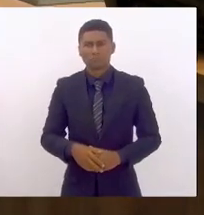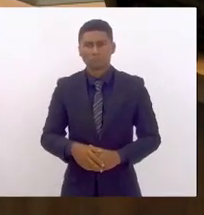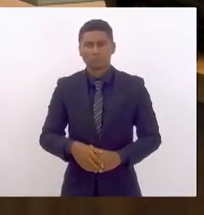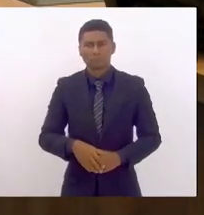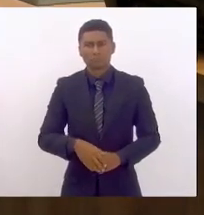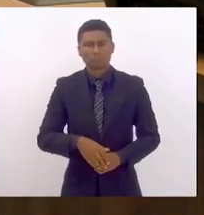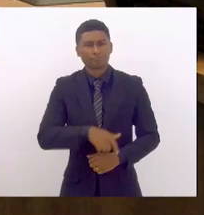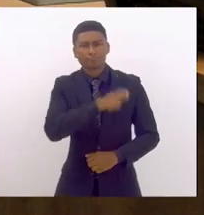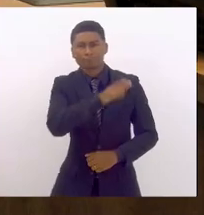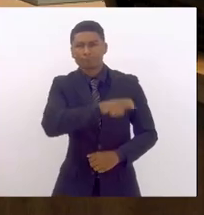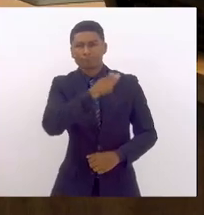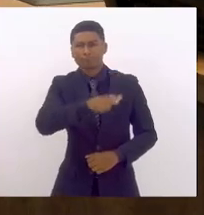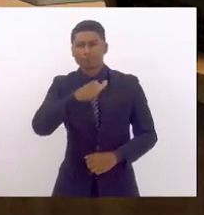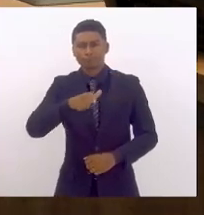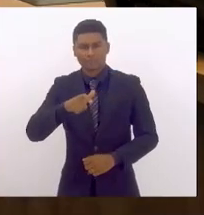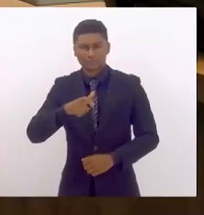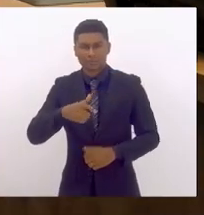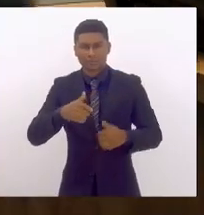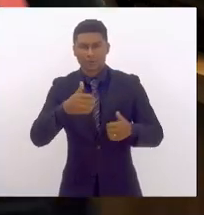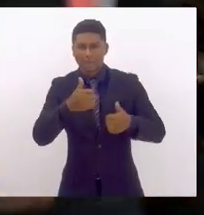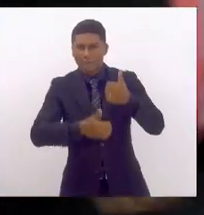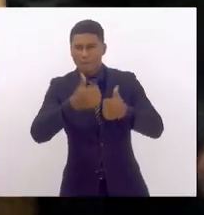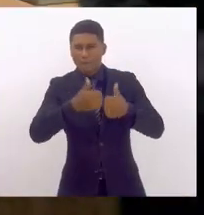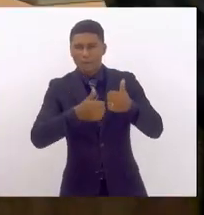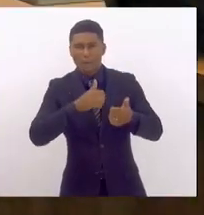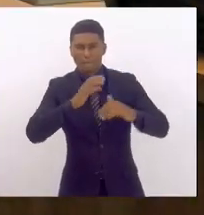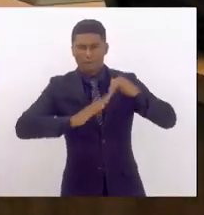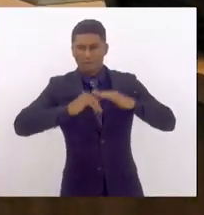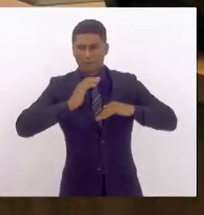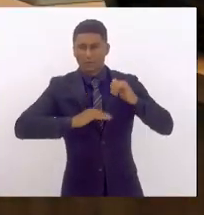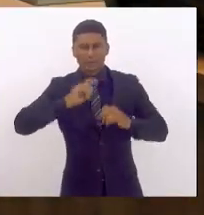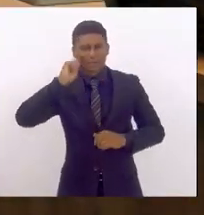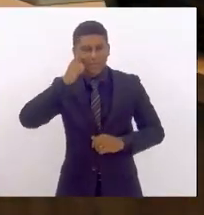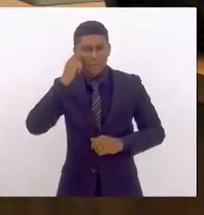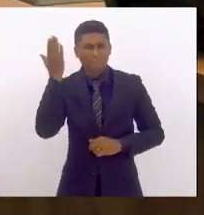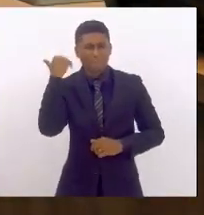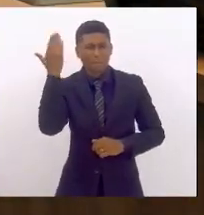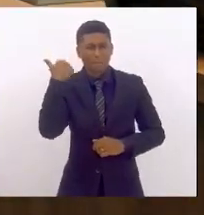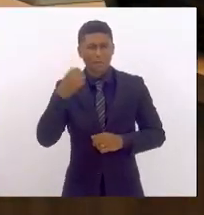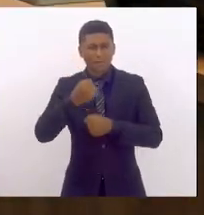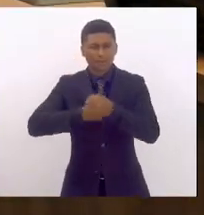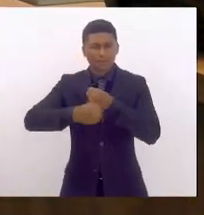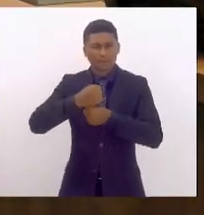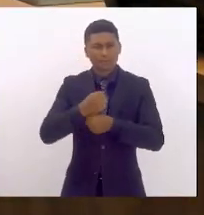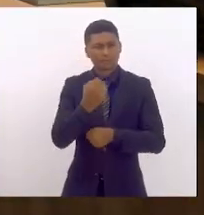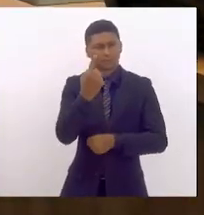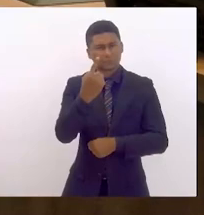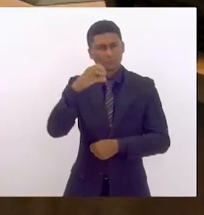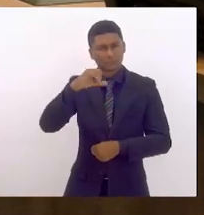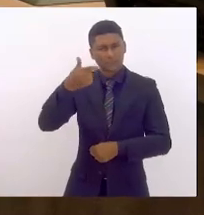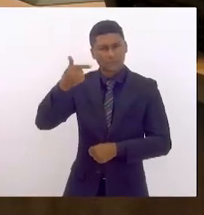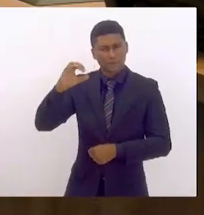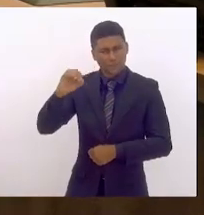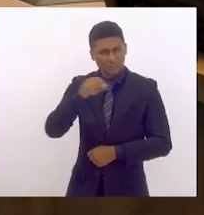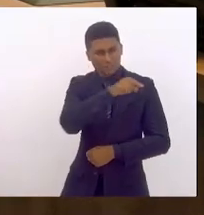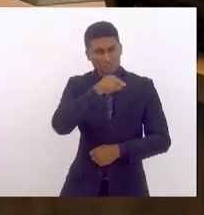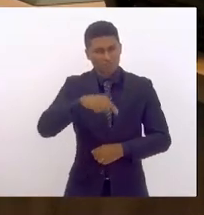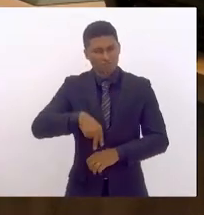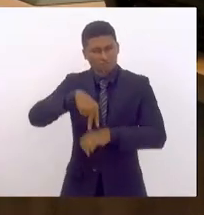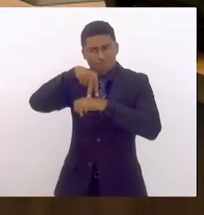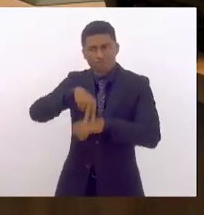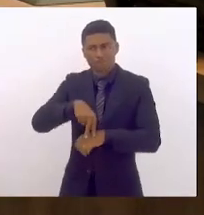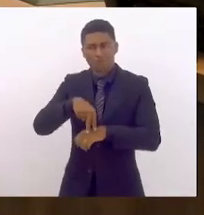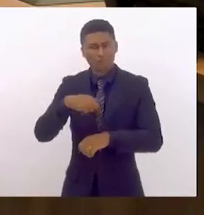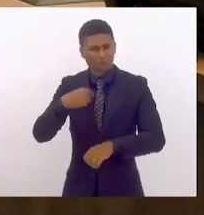jogadores negros também se colocaram ali naquele momento a gente tá falando de década de 20 né por aí então Sem dúvida nenhuma